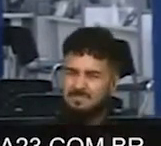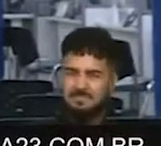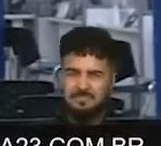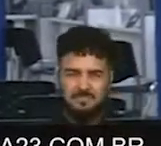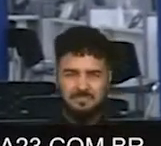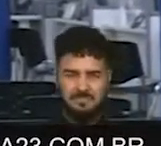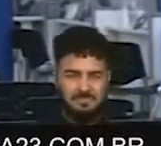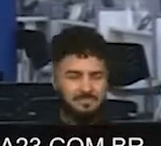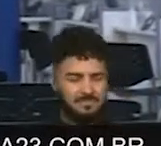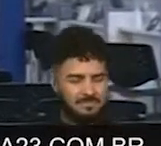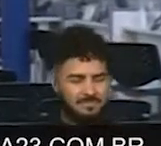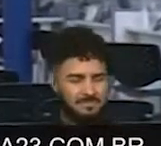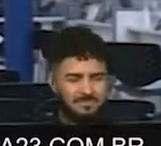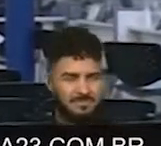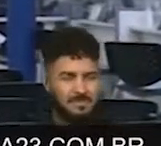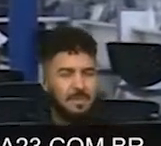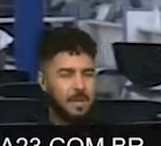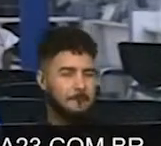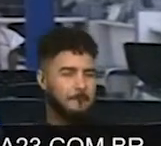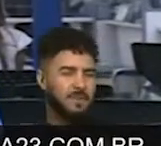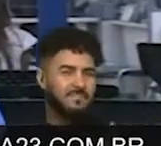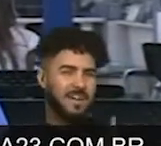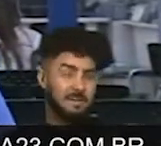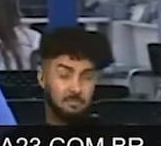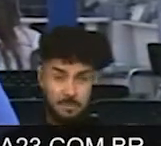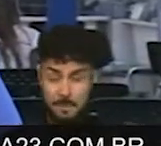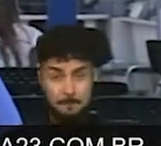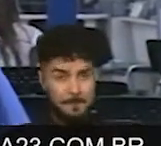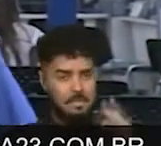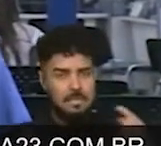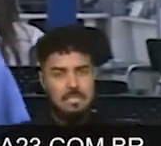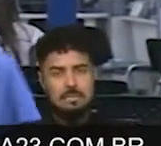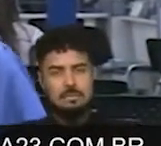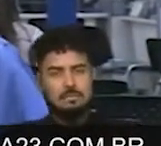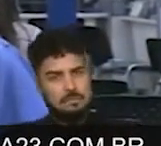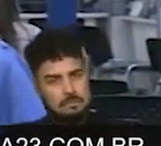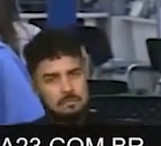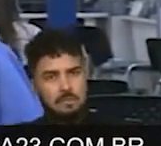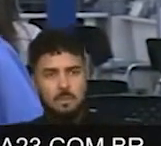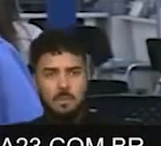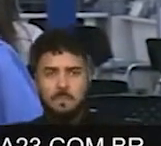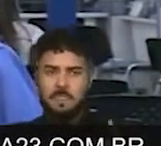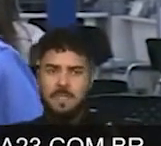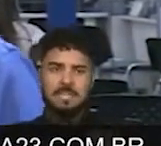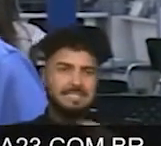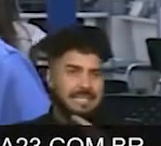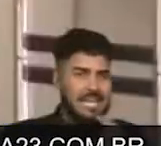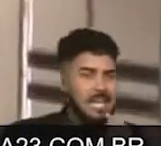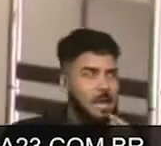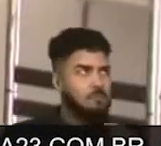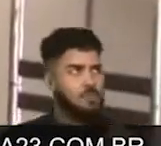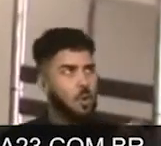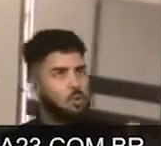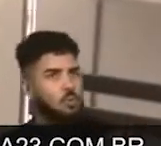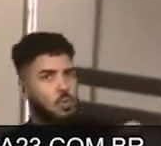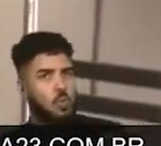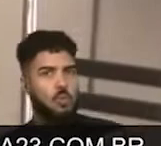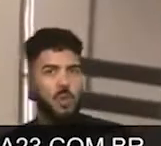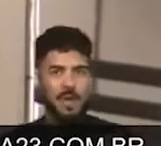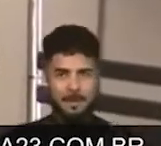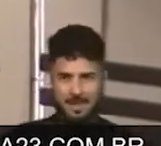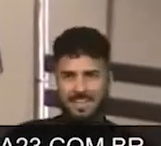profissionais de vendas, porque é o profissional mais procurado durante esses primeiros meses desse